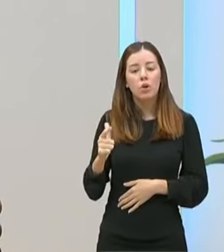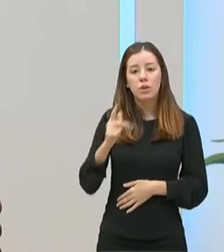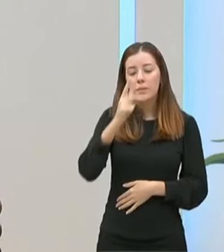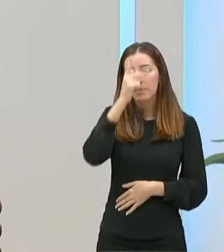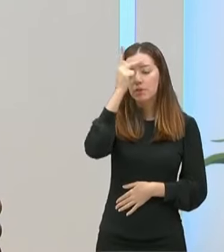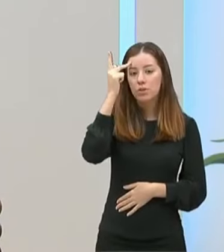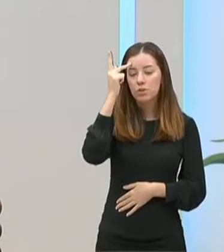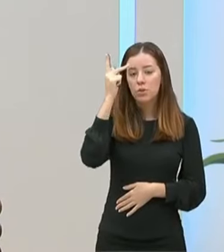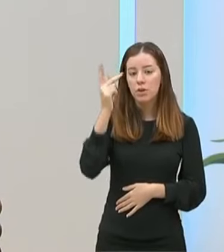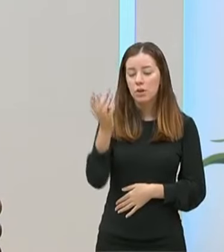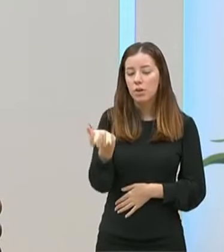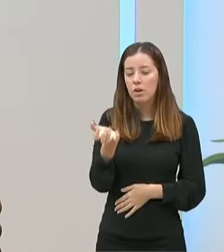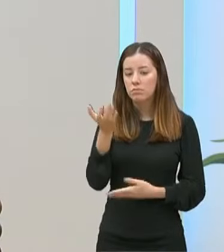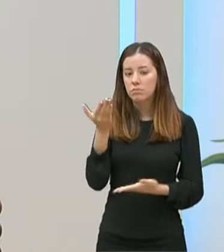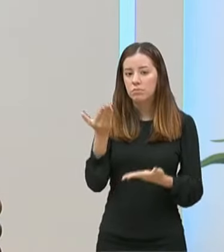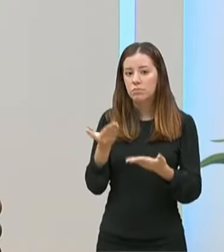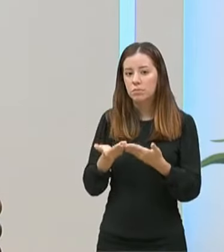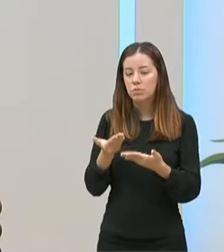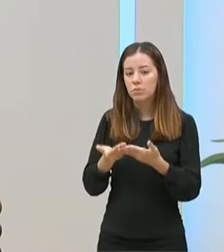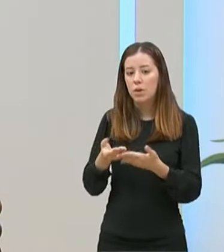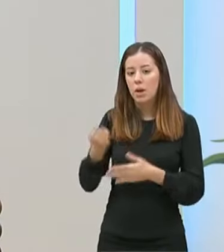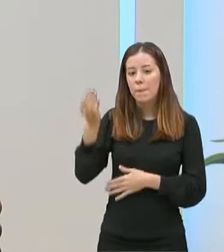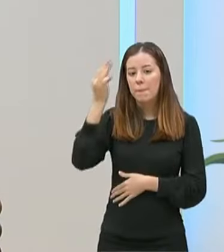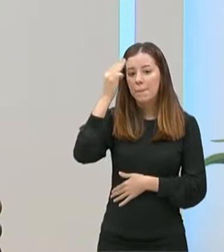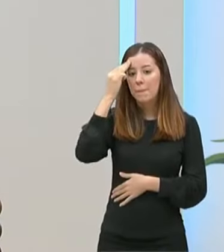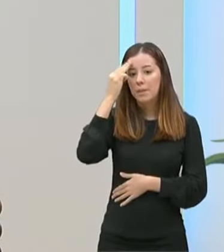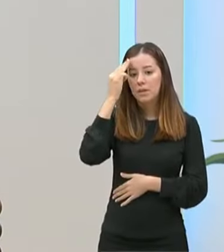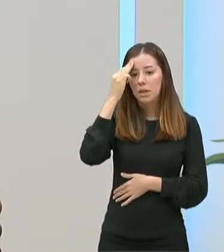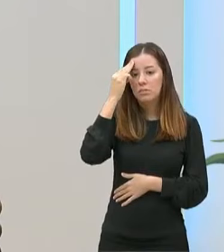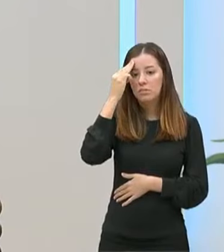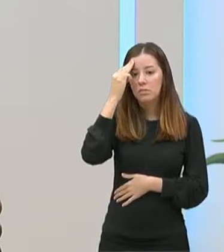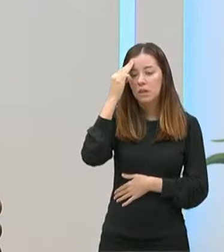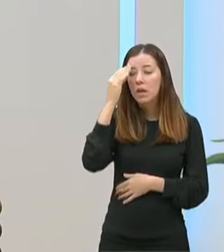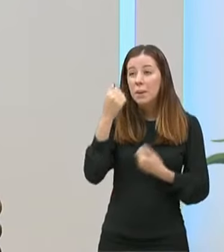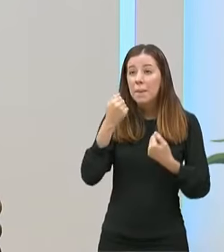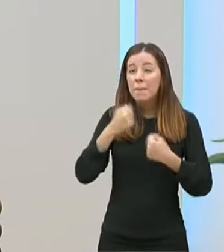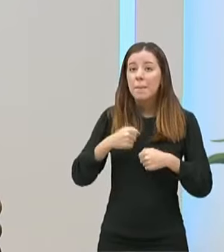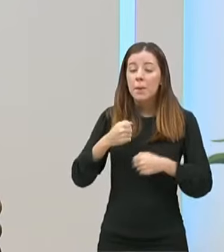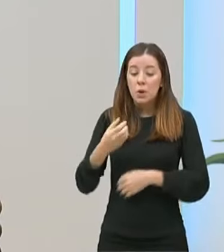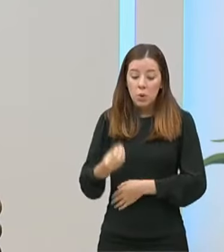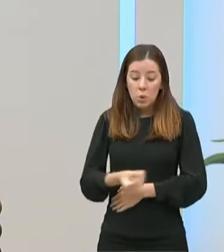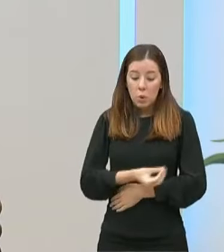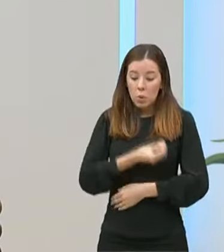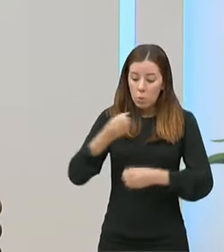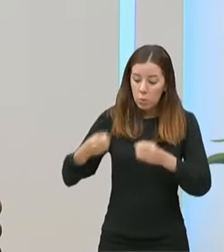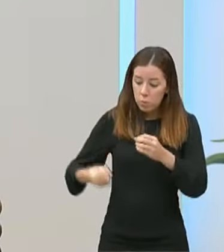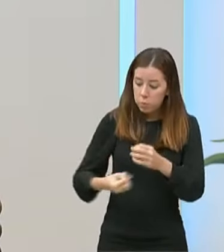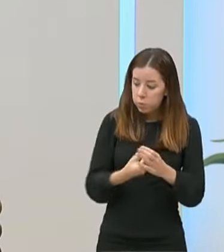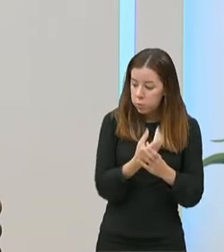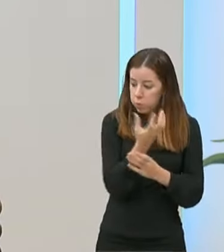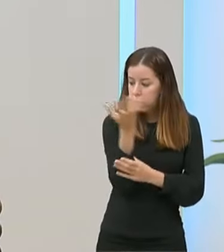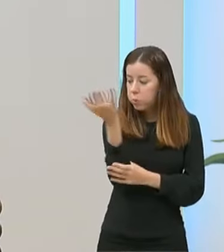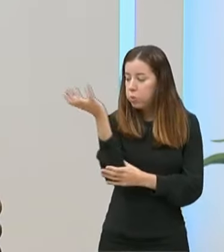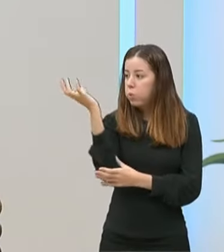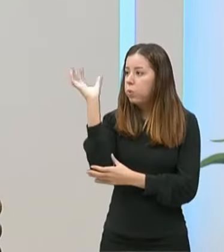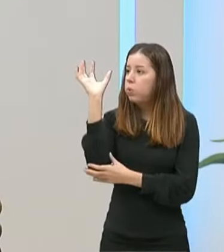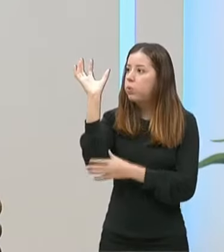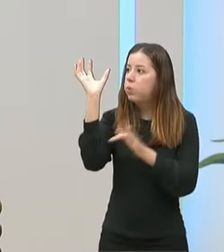frutificar no caminho de Deus, ele se sentiu só, e não apenas se sentiu, como esteve